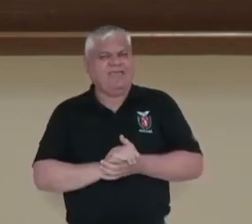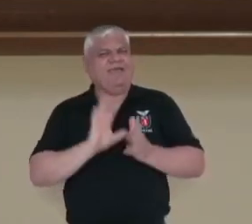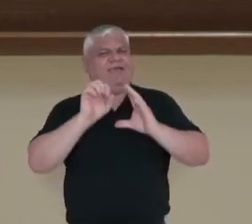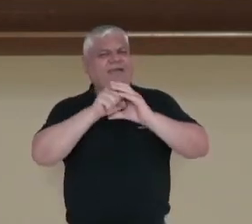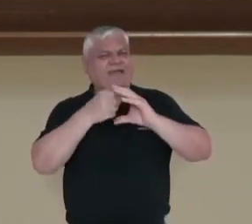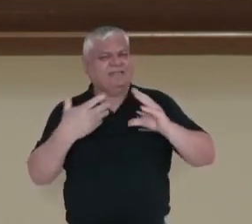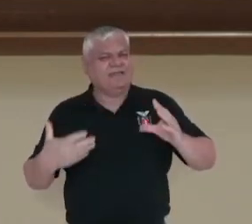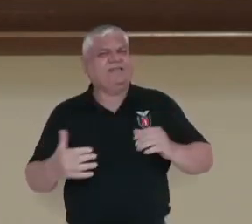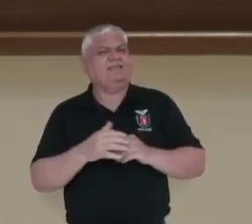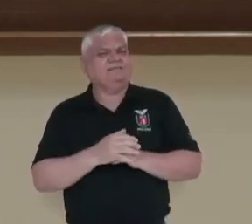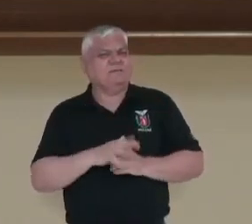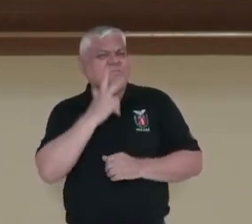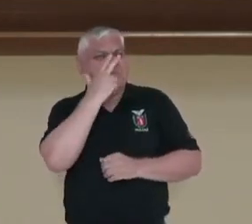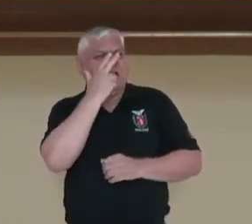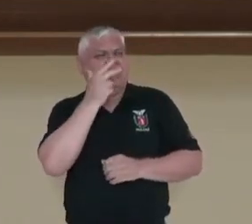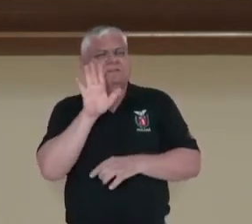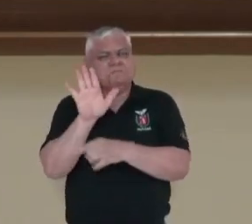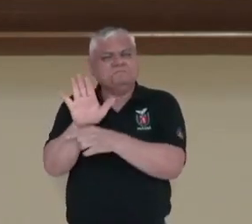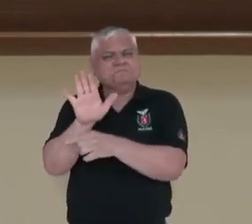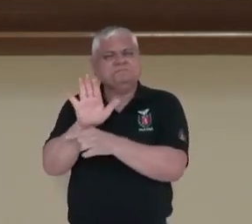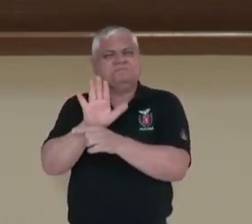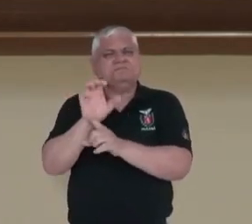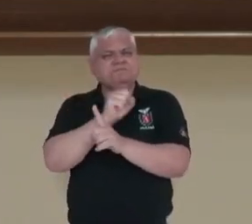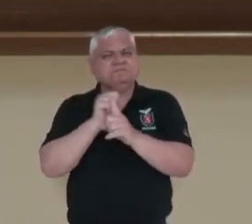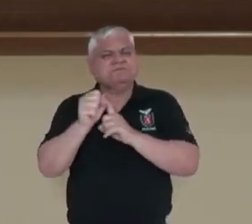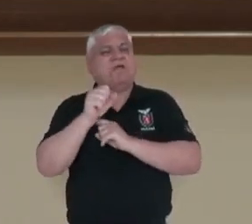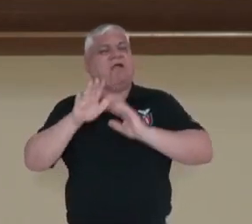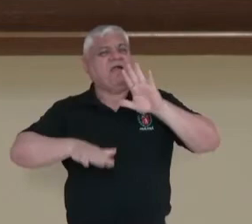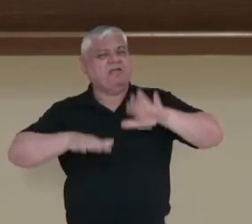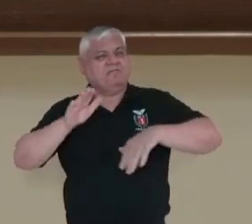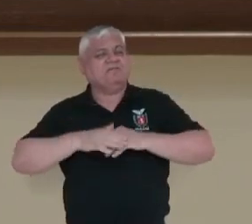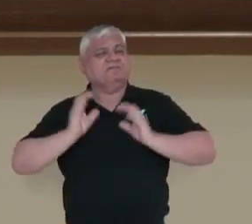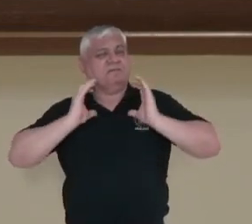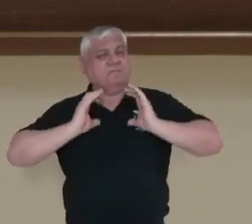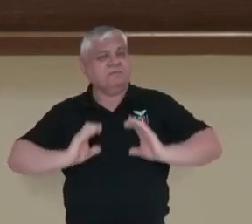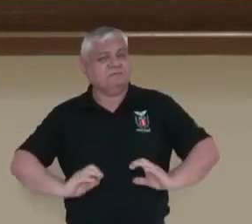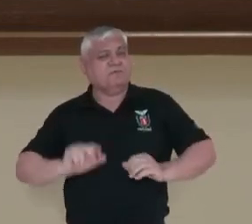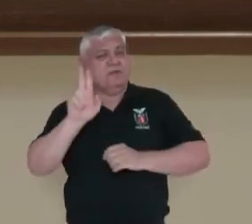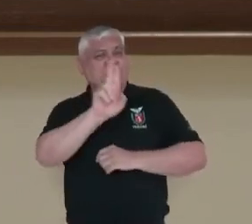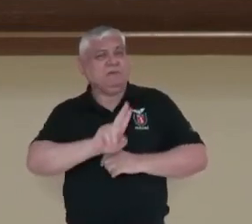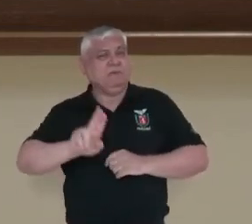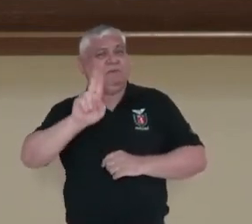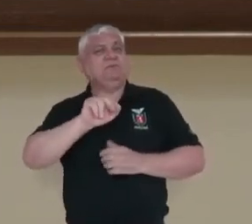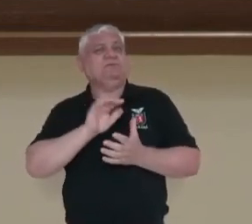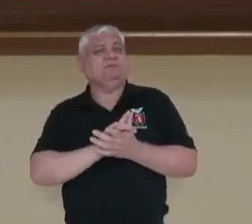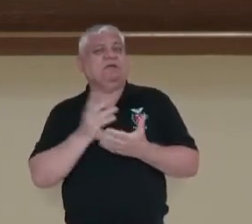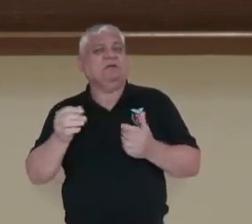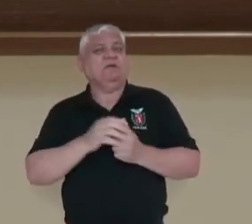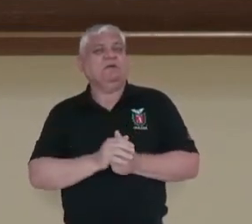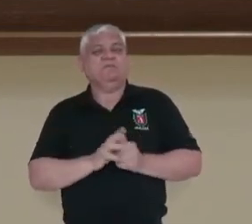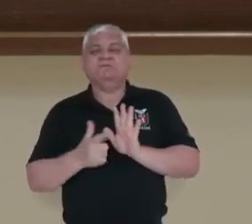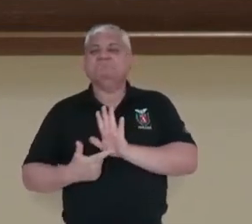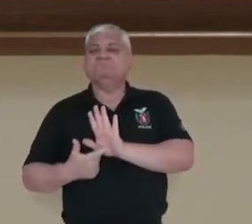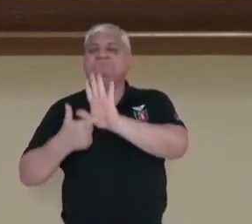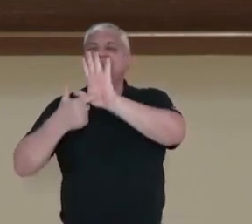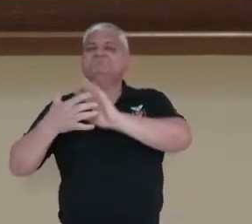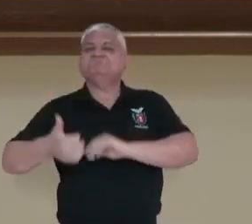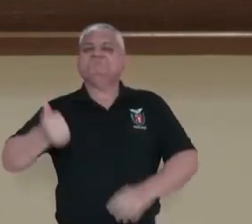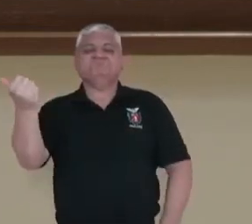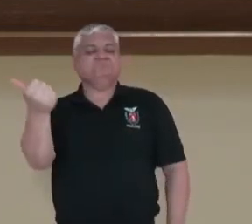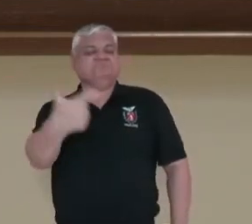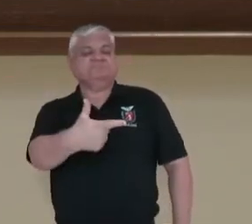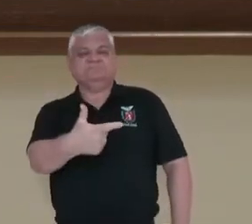benefícios sociais, digamos, né, mas são utilizados, às vezes, pelo cidadão de forma a se distinguir de outros, né, o que